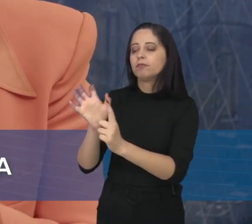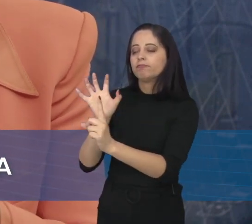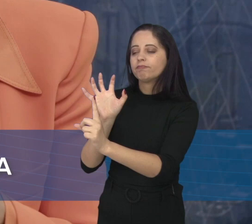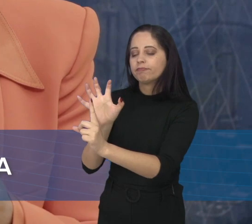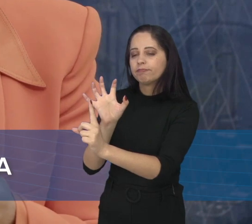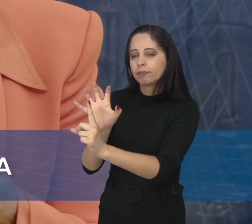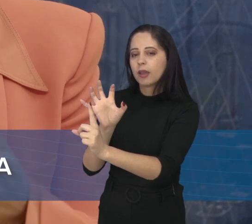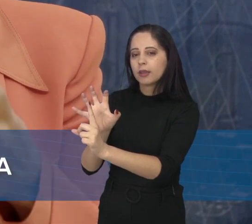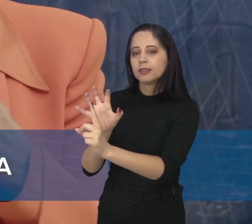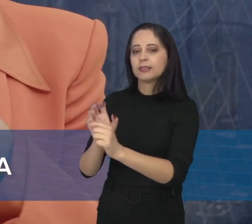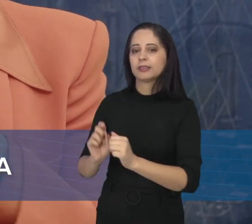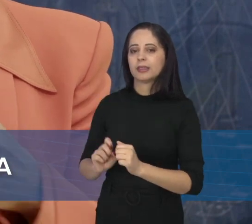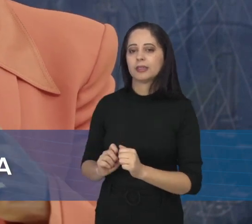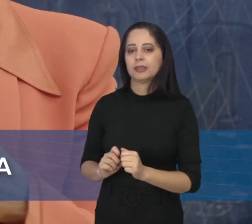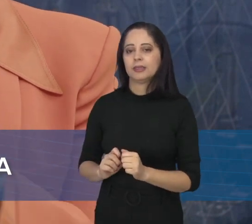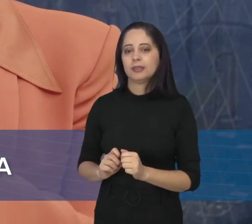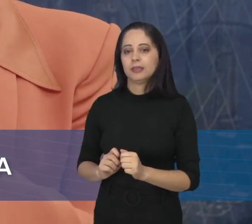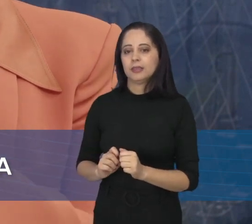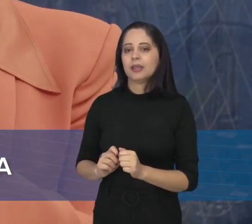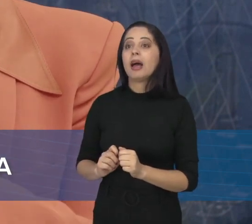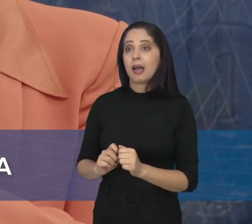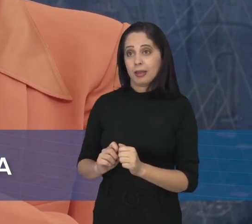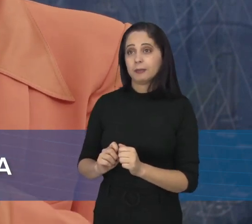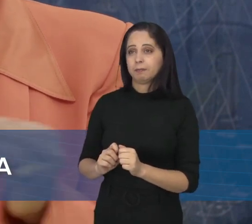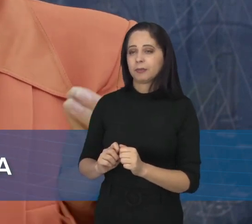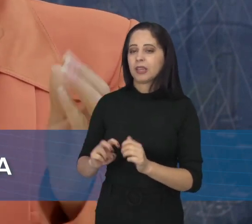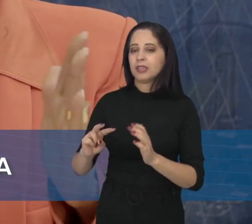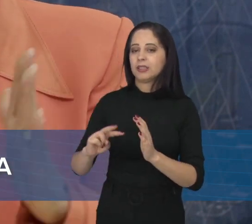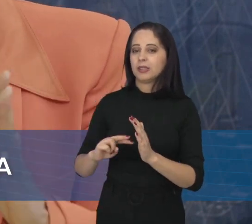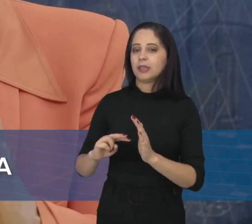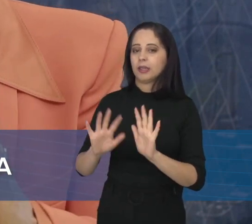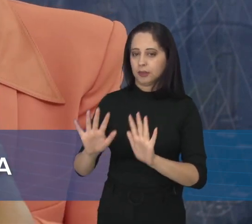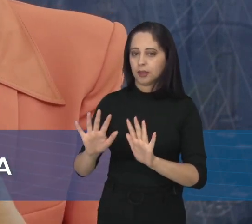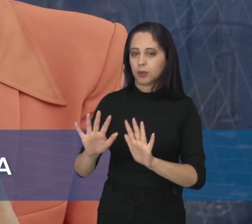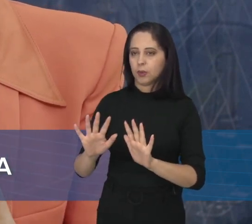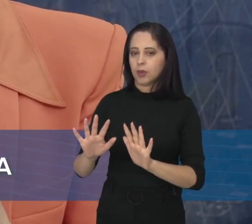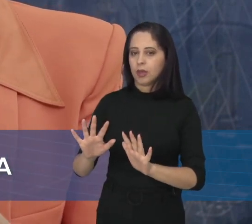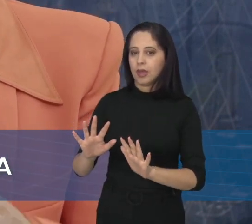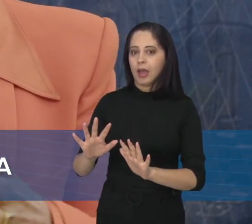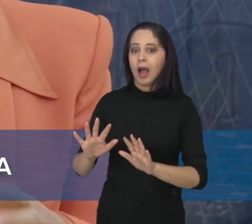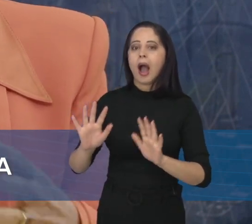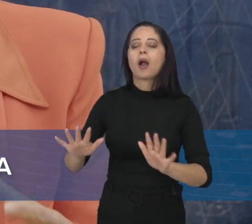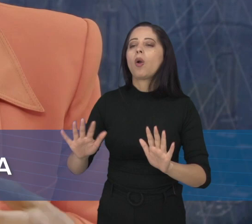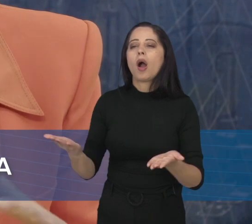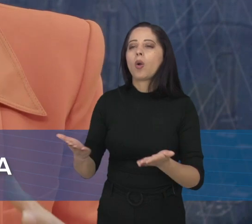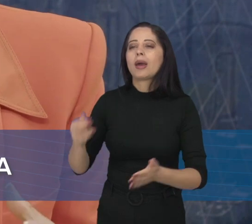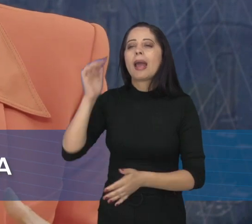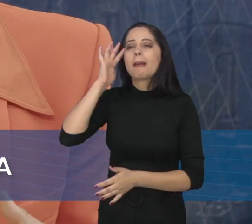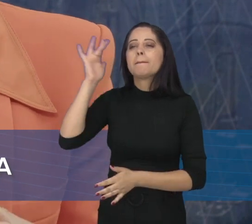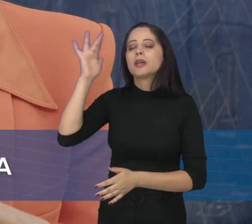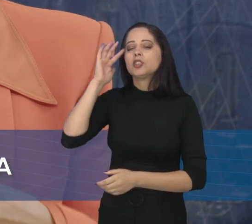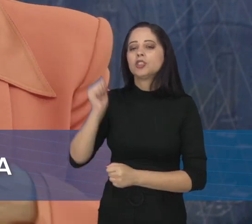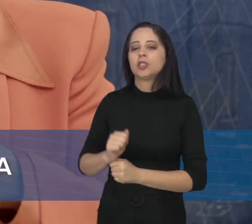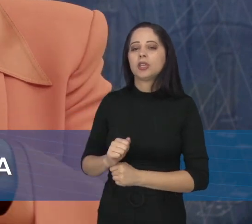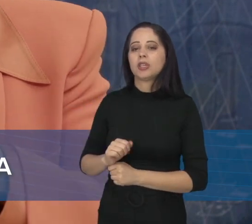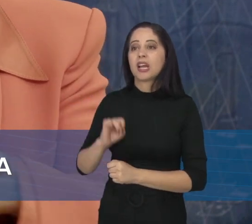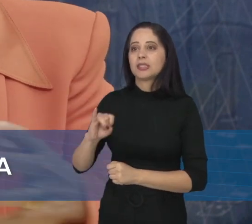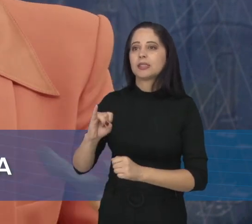intencionalidade. Isso num âmbito pessoal, de indivíduo para indivíduo, certo? Imagina quando isso